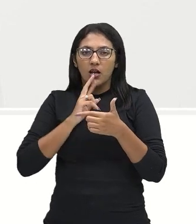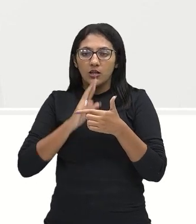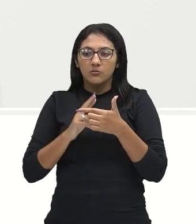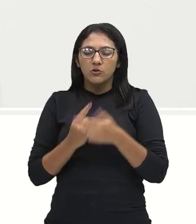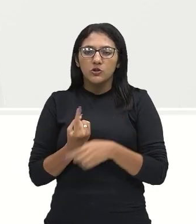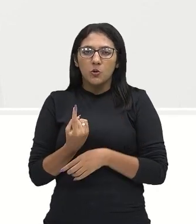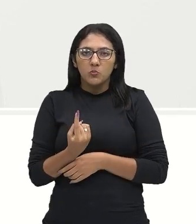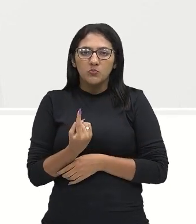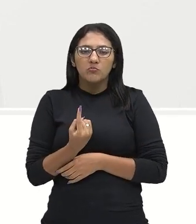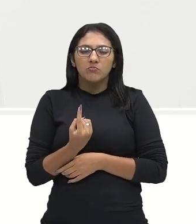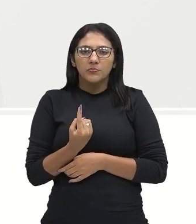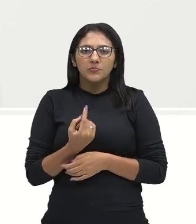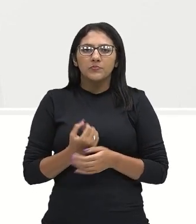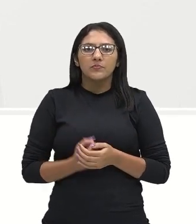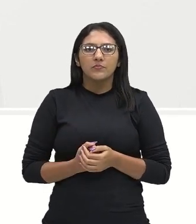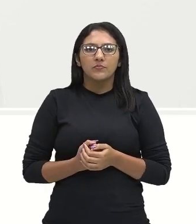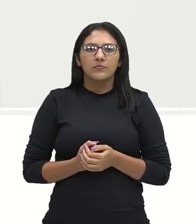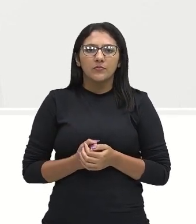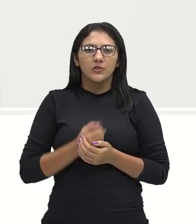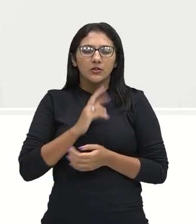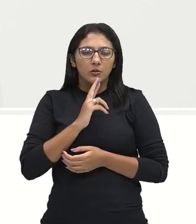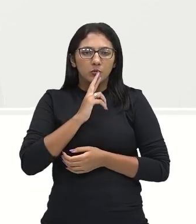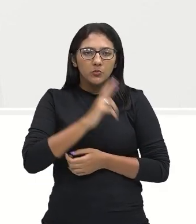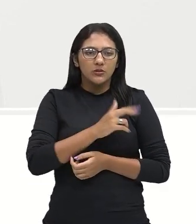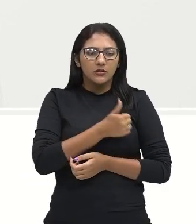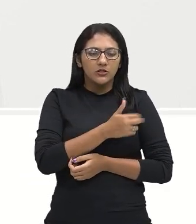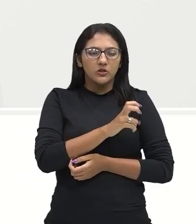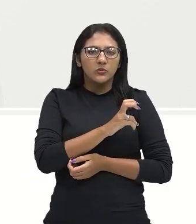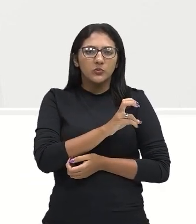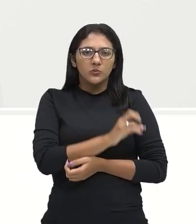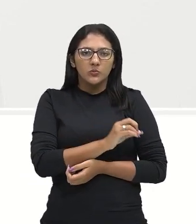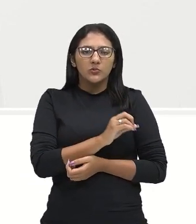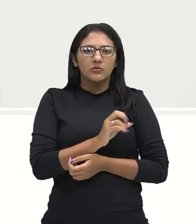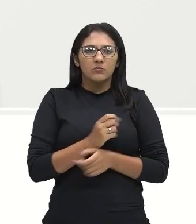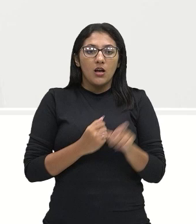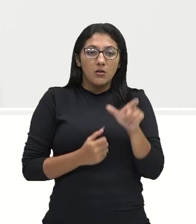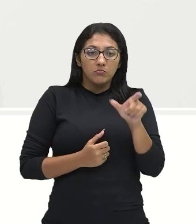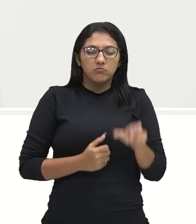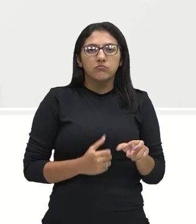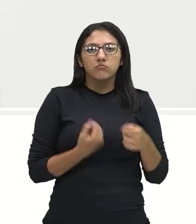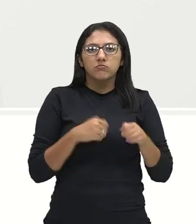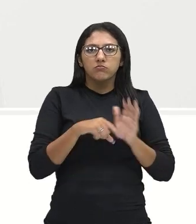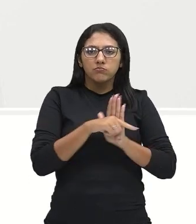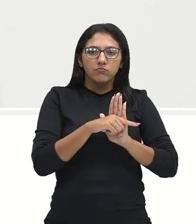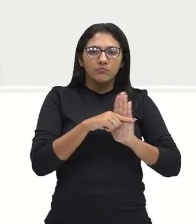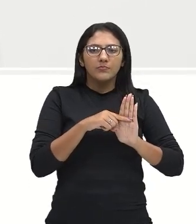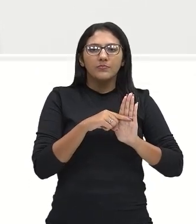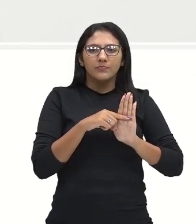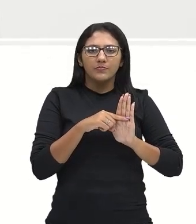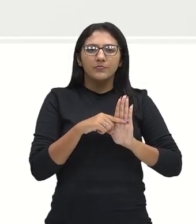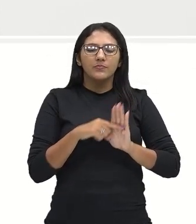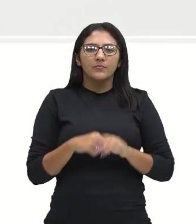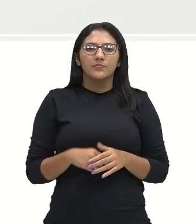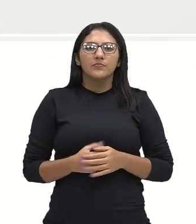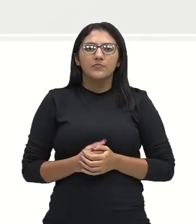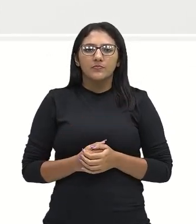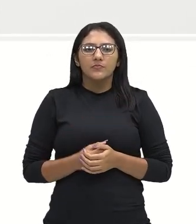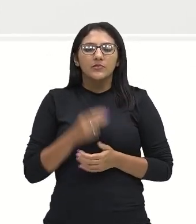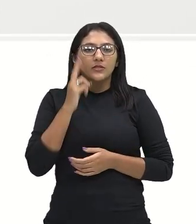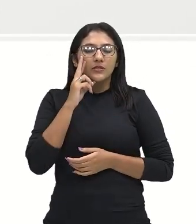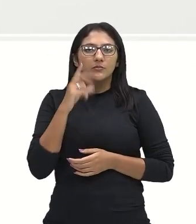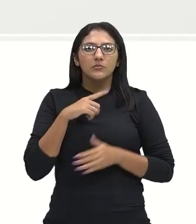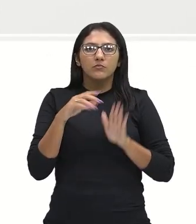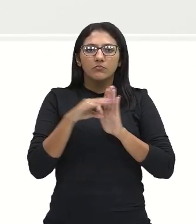1. 1 vezes 150, 150. Agora temos que subtrair, né? Isso é a regra. Regra do algoritmo